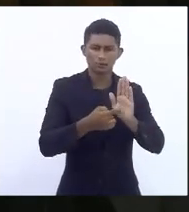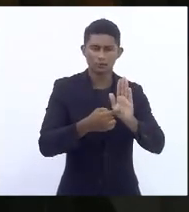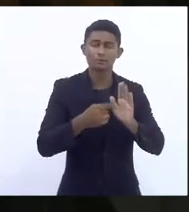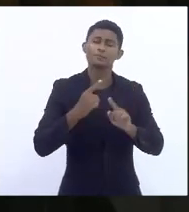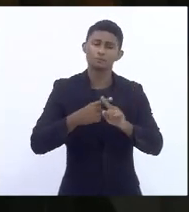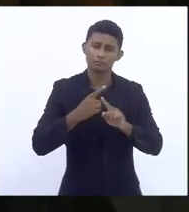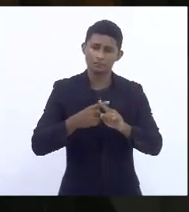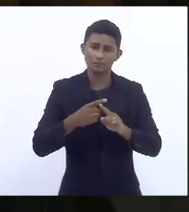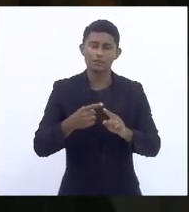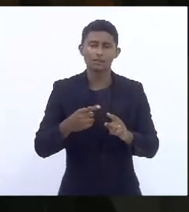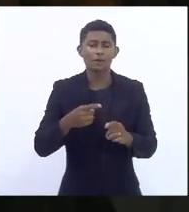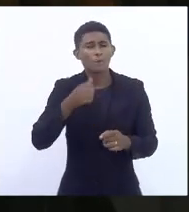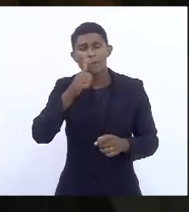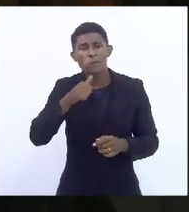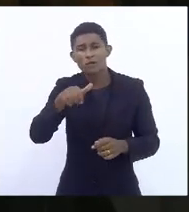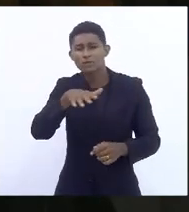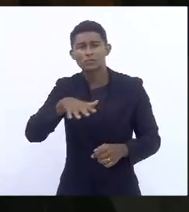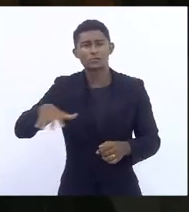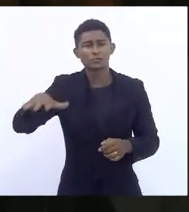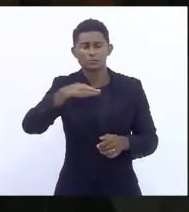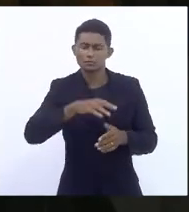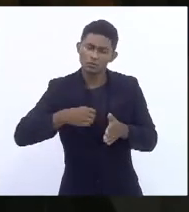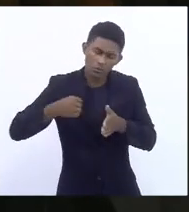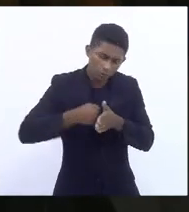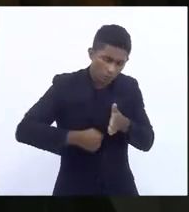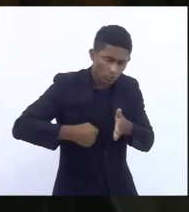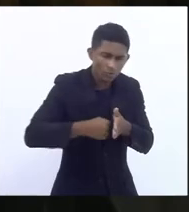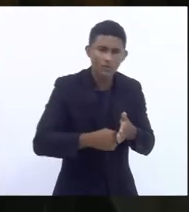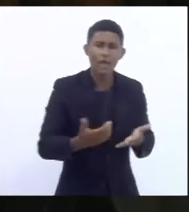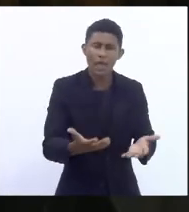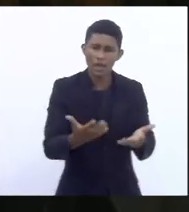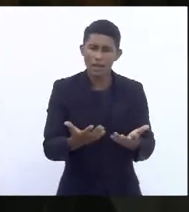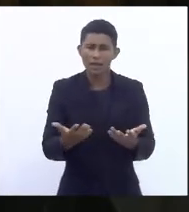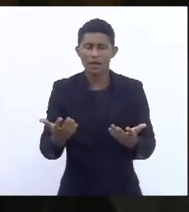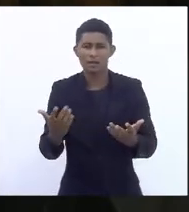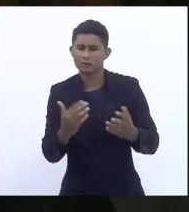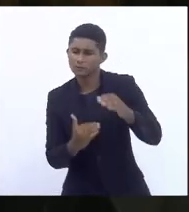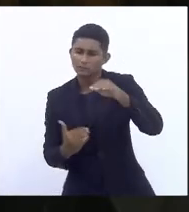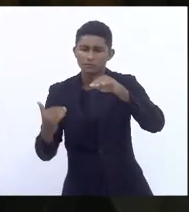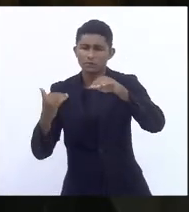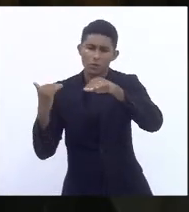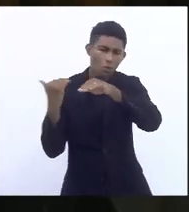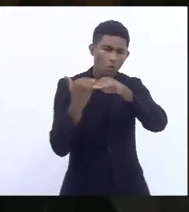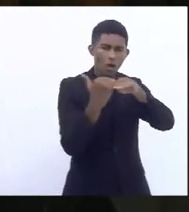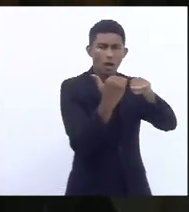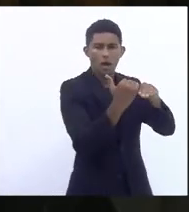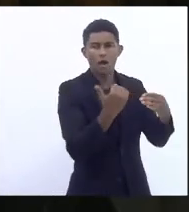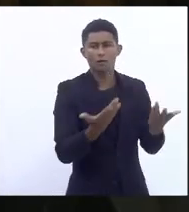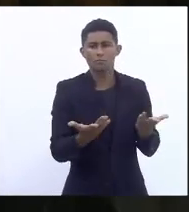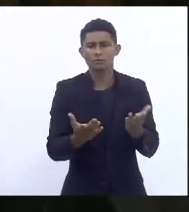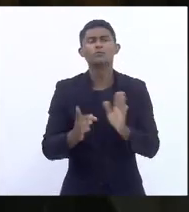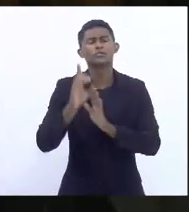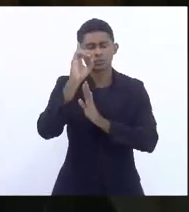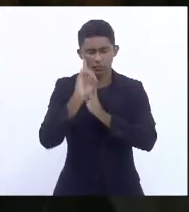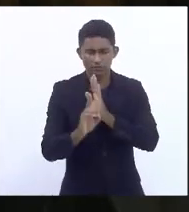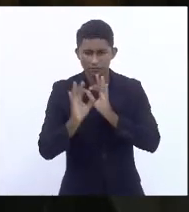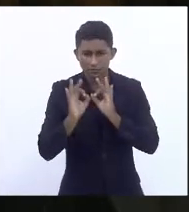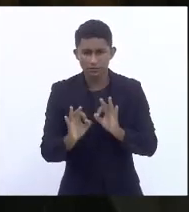que é a pauta da luta das mulheres por dignidade, por igualdade, por cidadania, por direitos. Mas